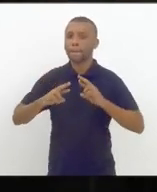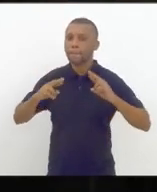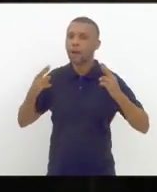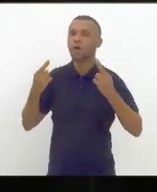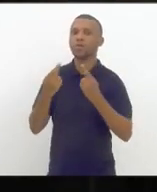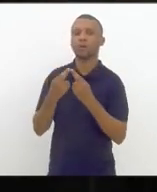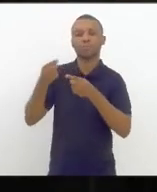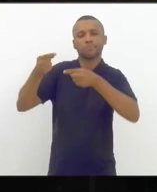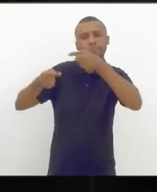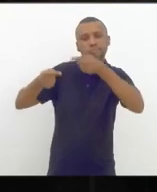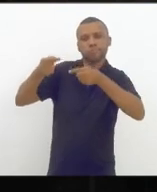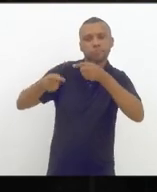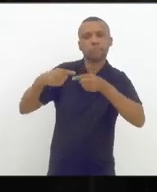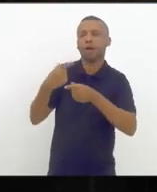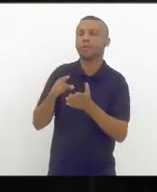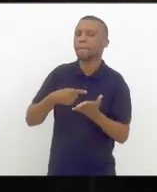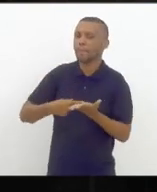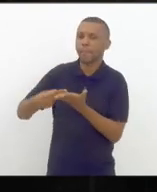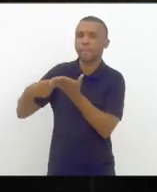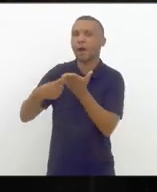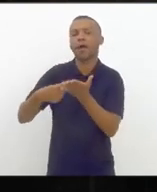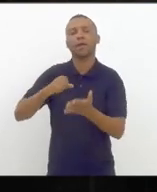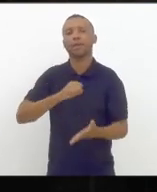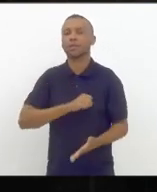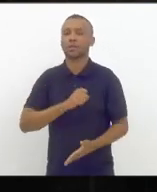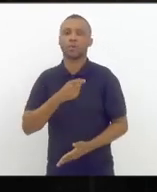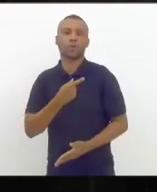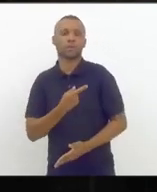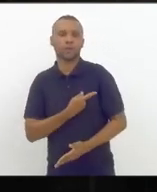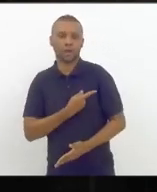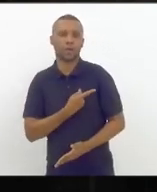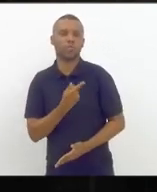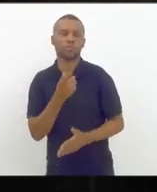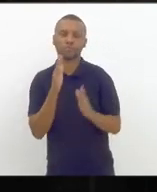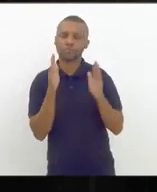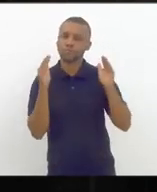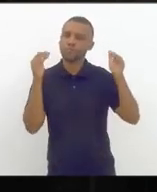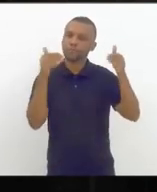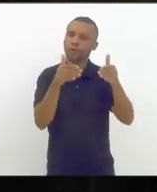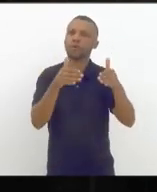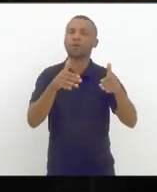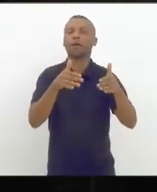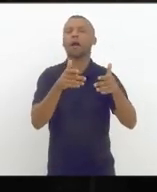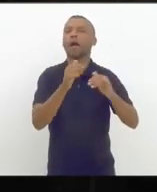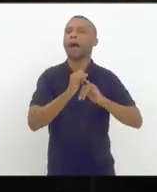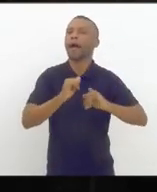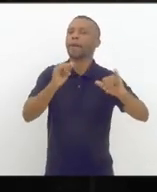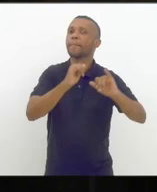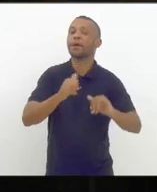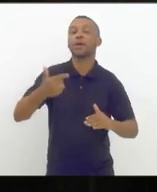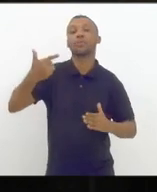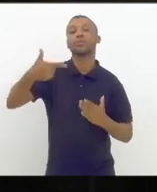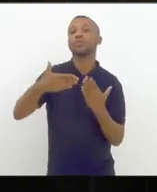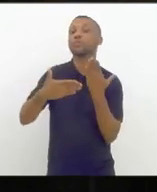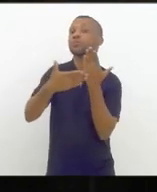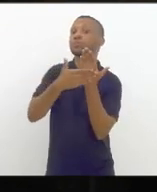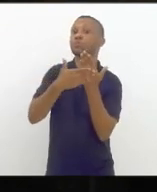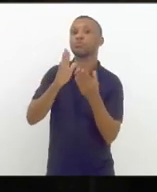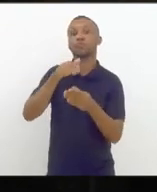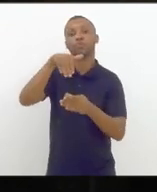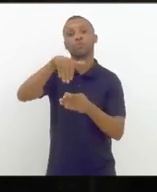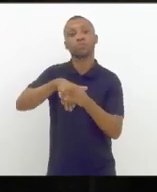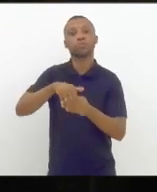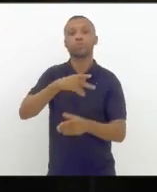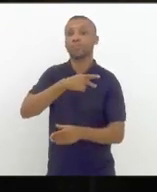de organizar em São Gonçalo em São Gonçalo a campanha no segundo turno é do presidente